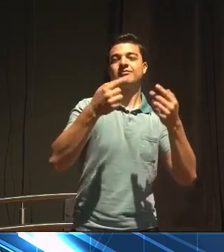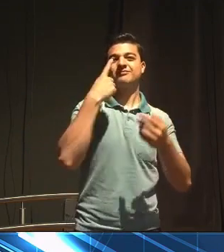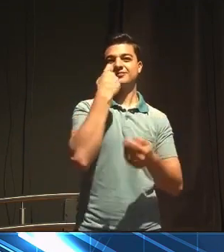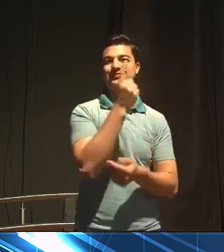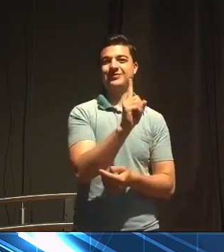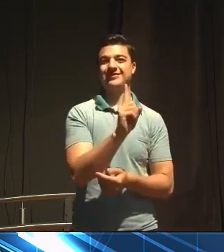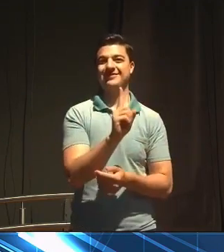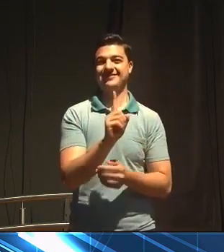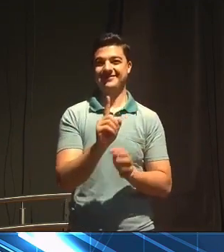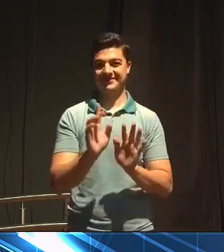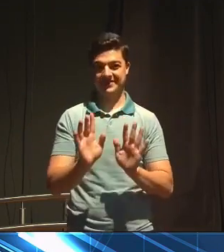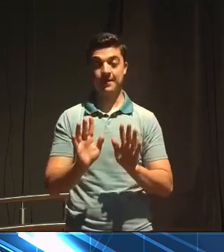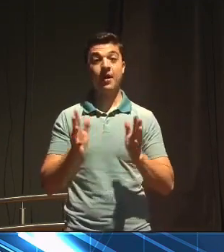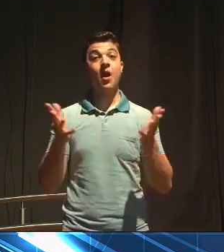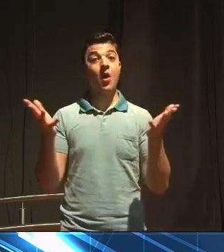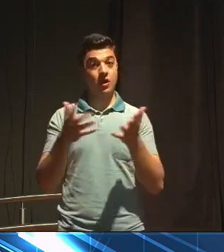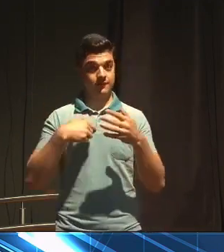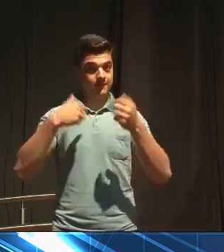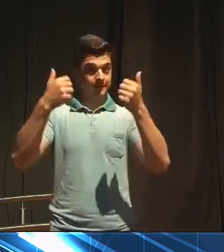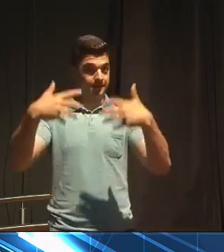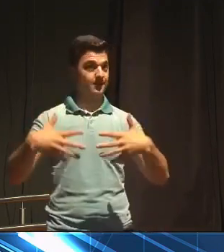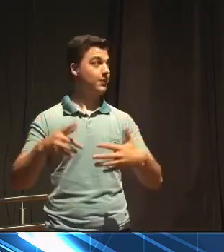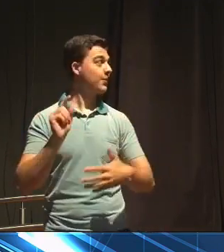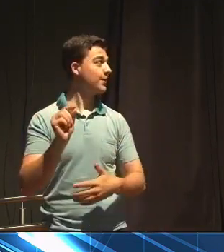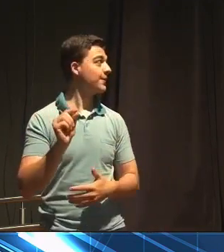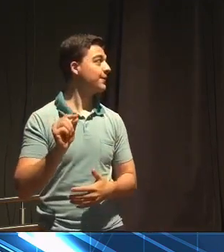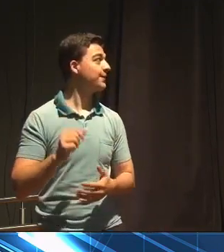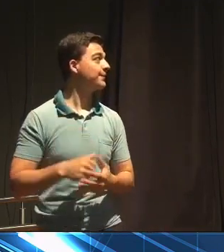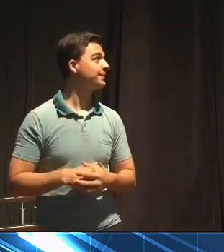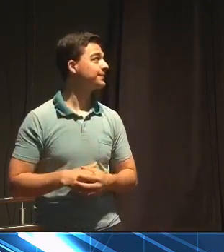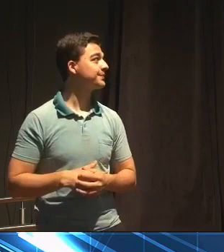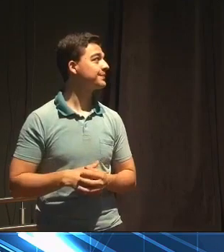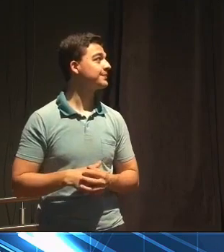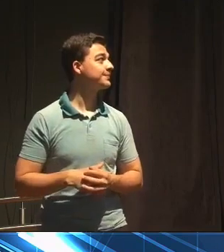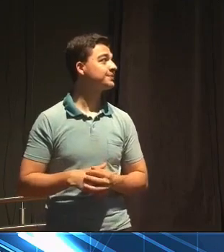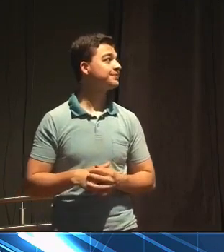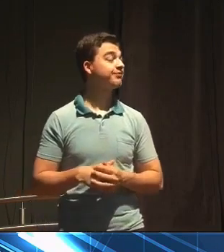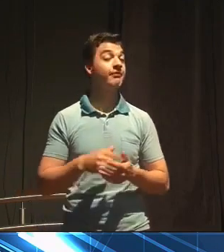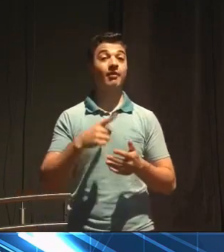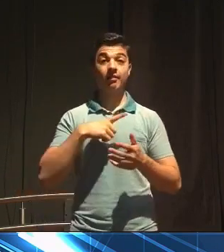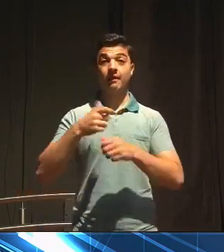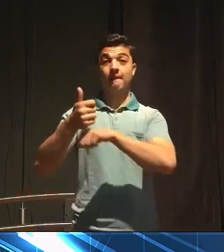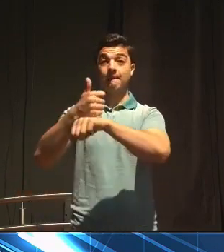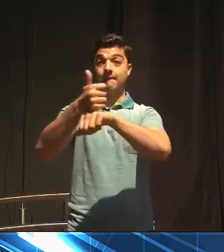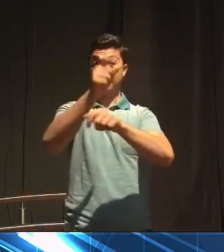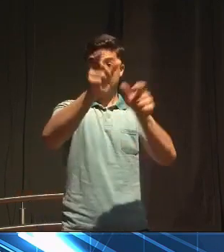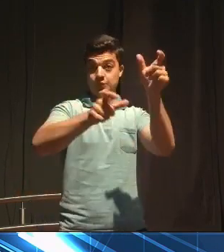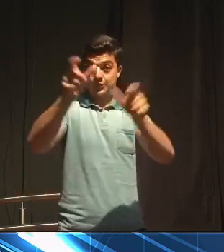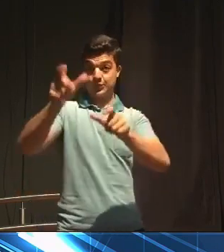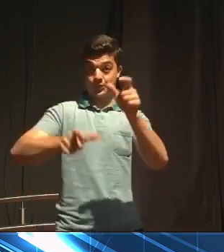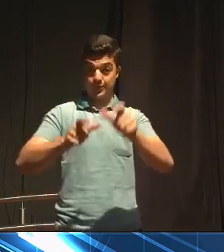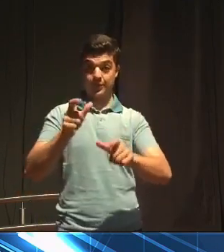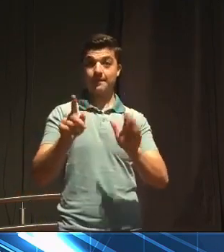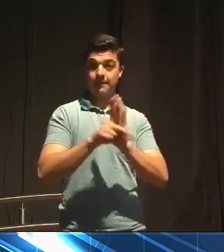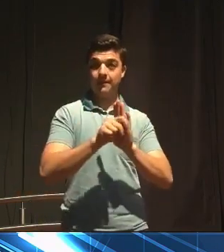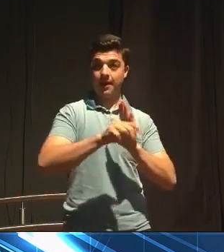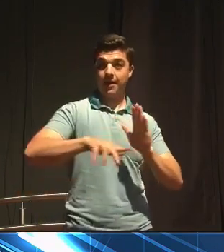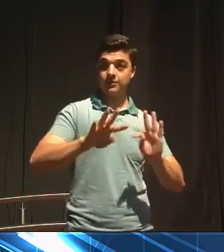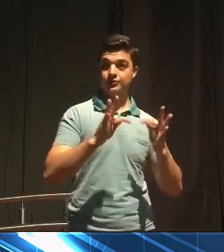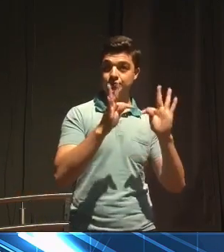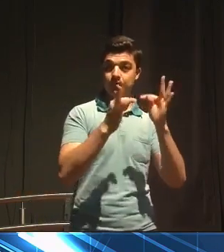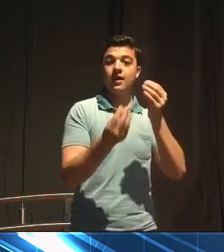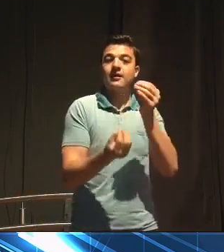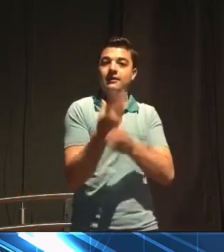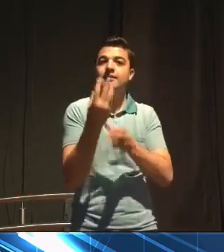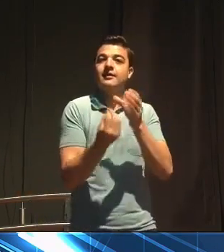vem comigo que eu vou te inserir nela agora, de profissionais de tecnologia criando conteúdo sobre tecnologia. Então, ao